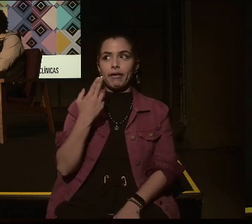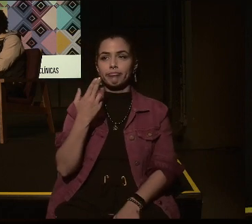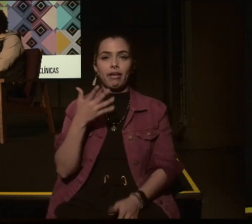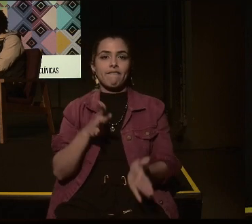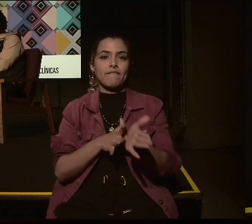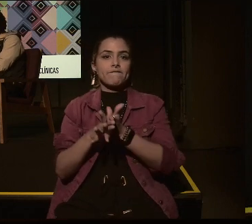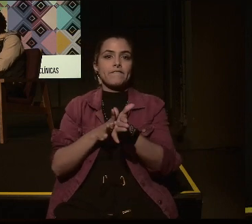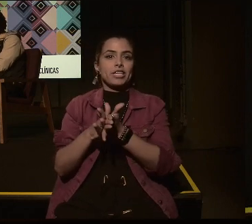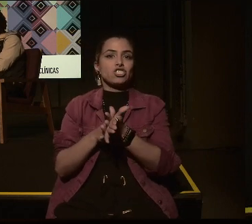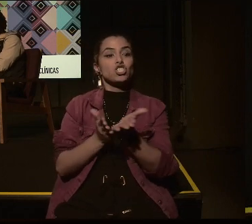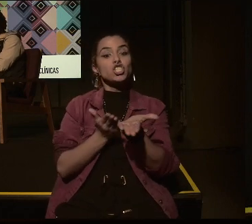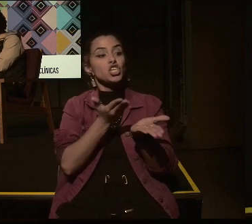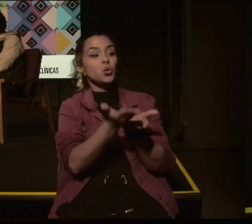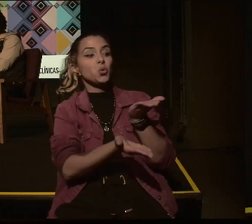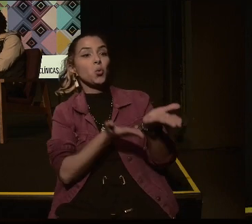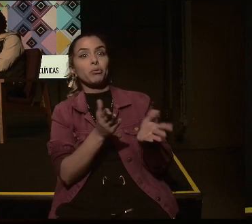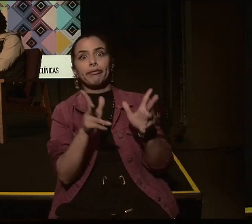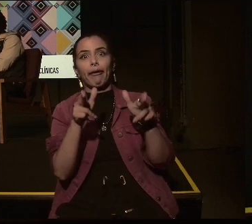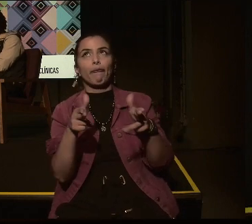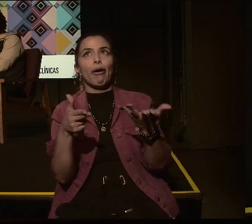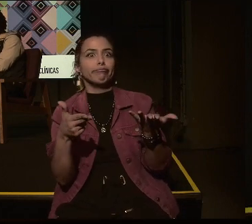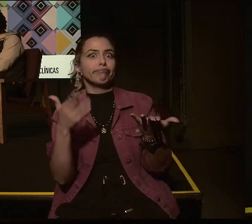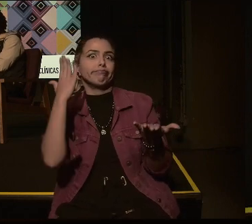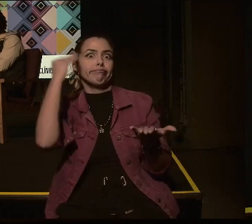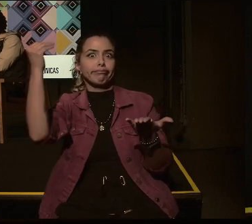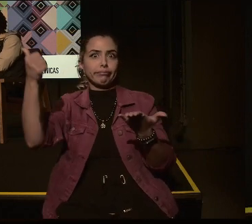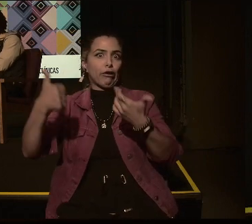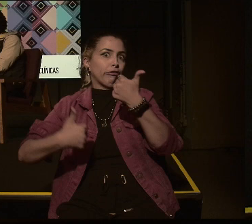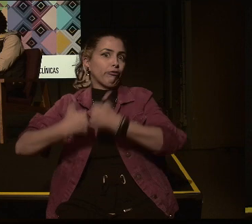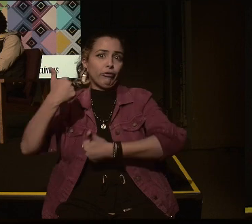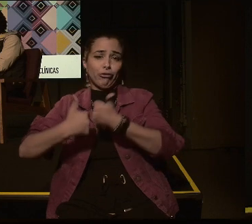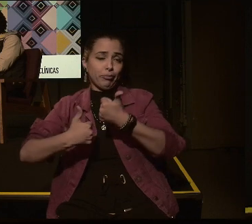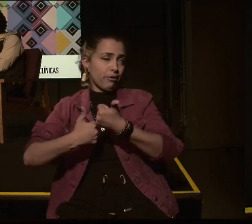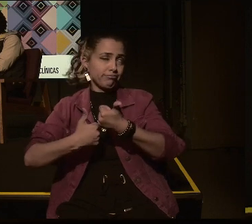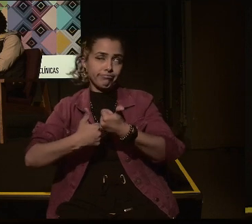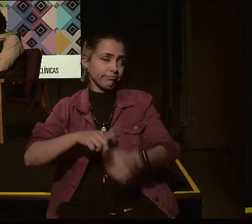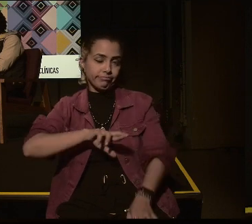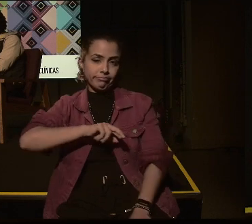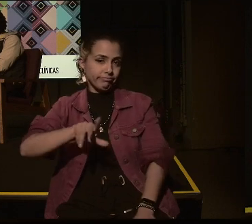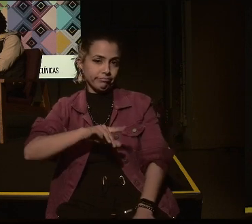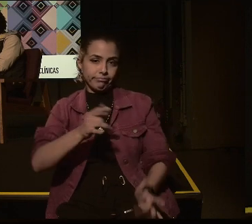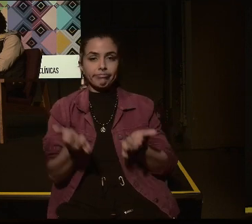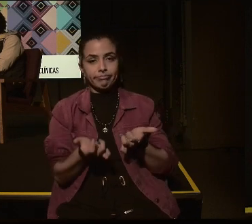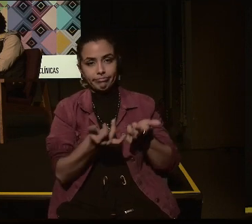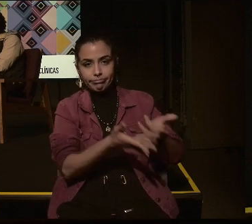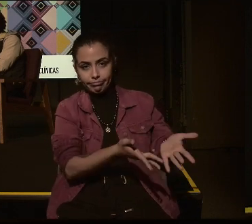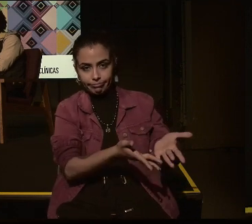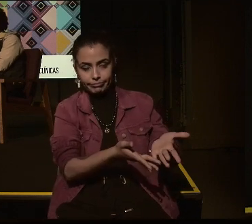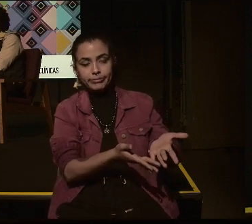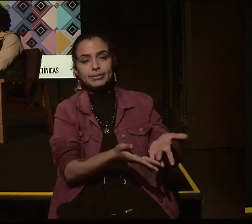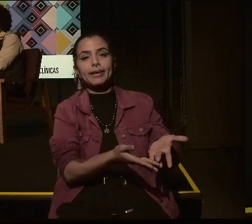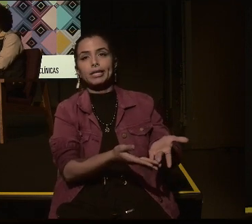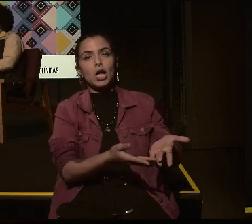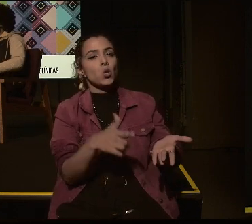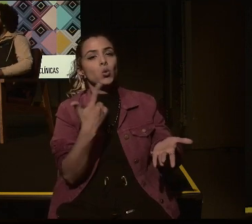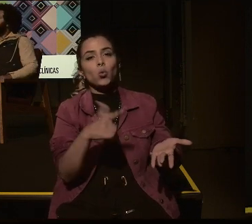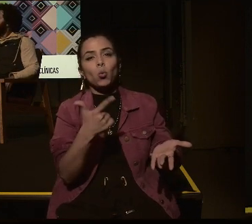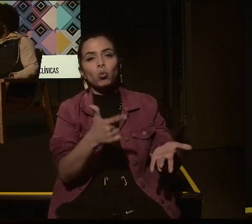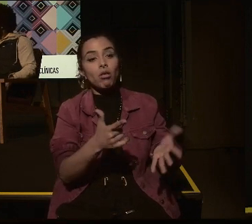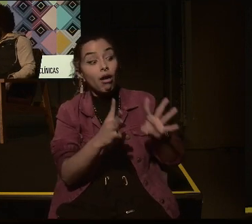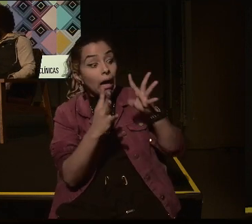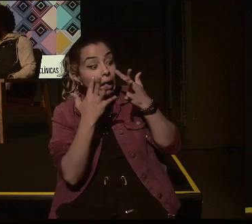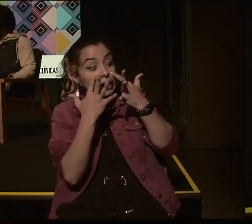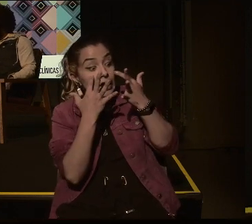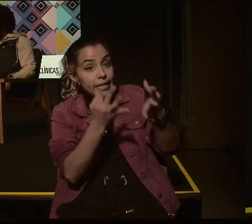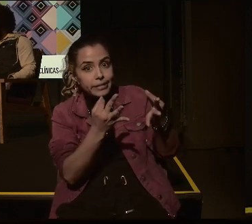League. É, não, tem uma dimensão que a gente precisa de uma certa...